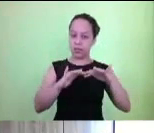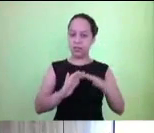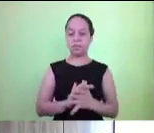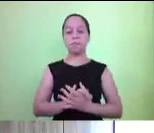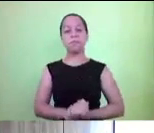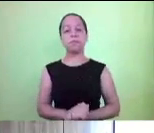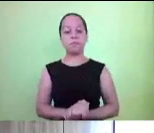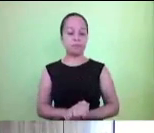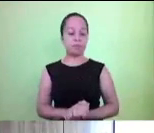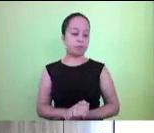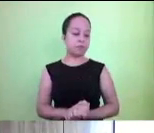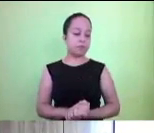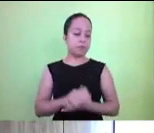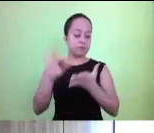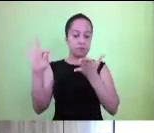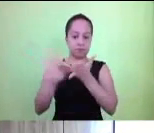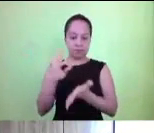Número de inscritos 7,